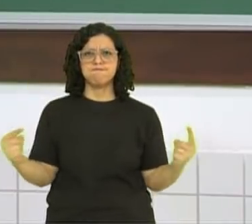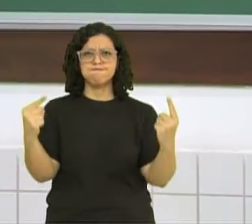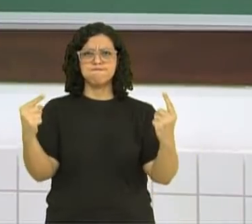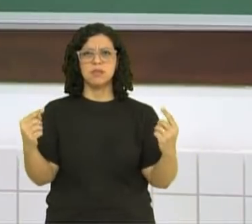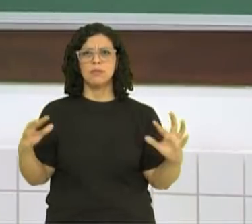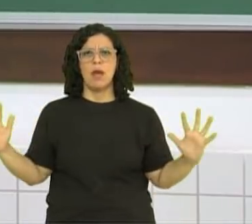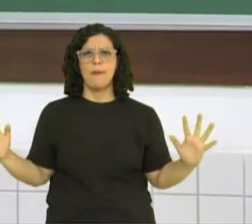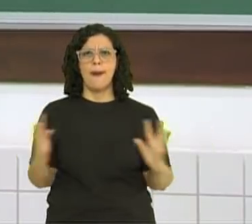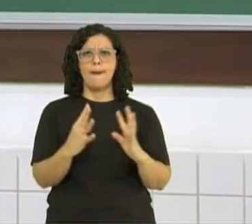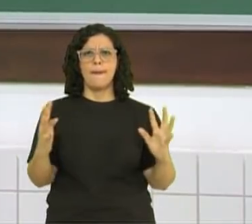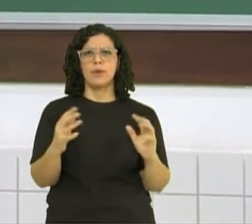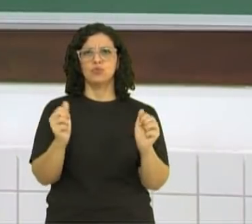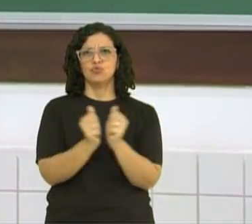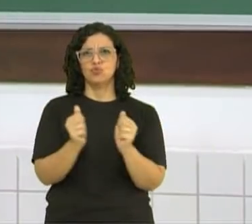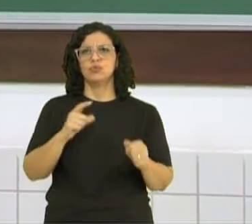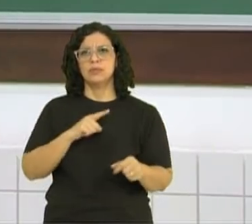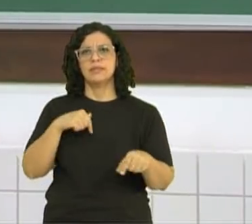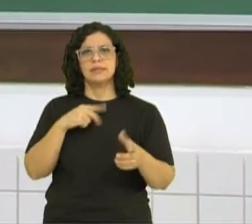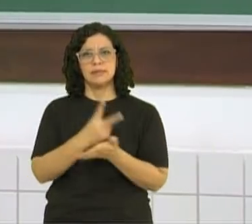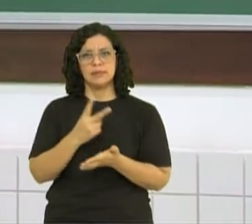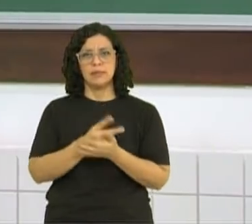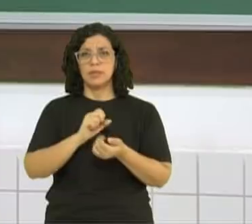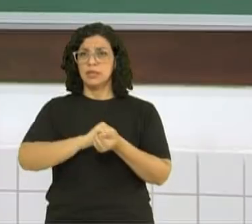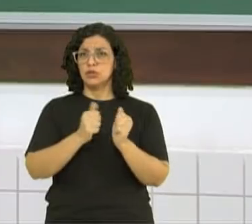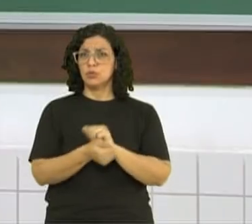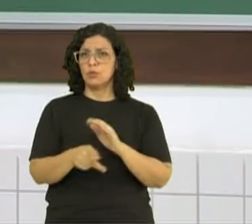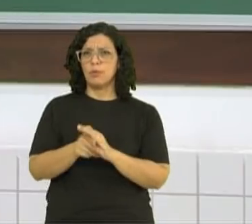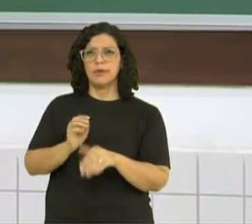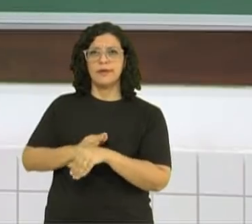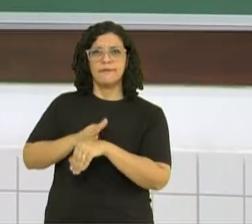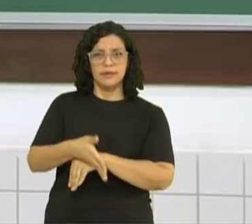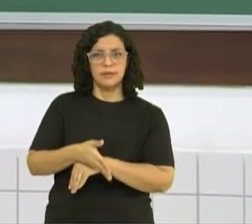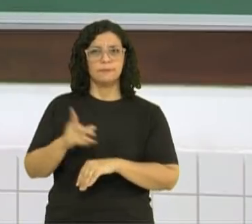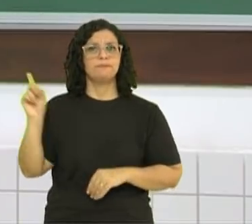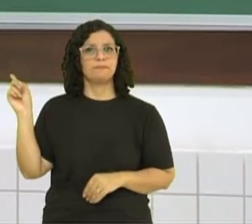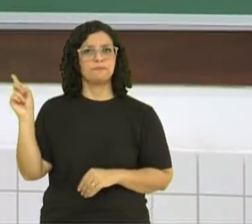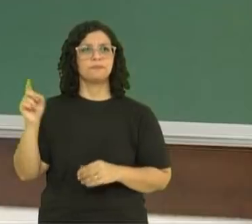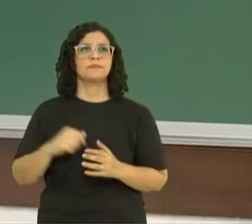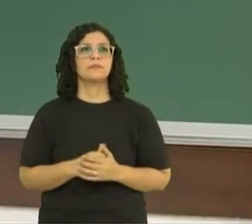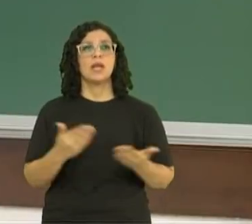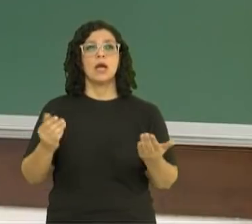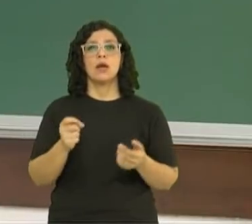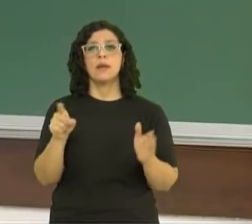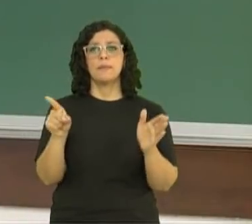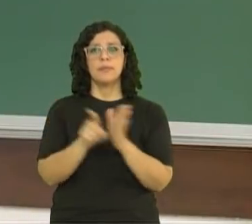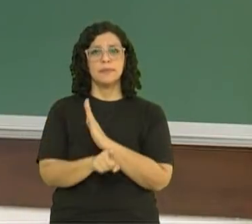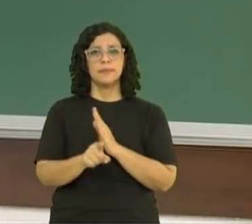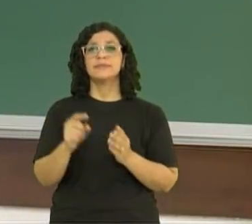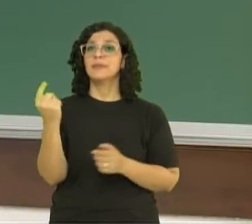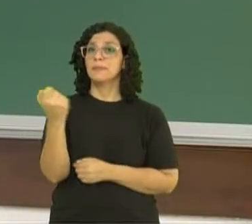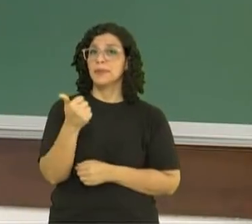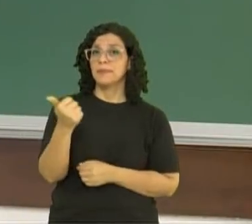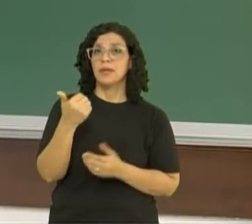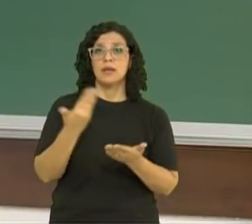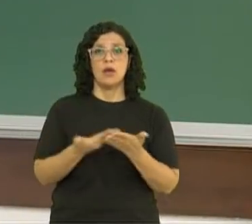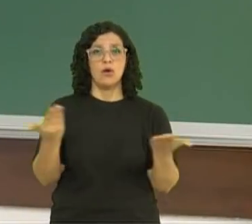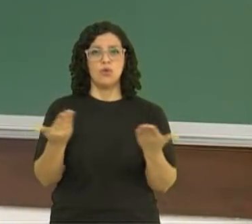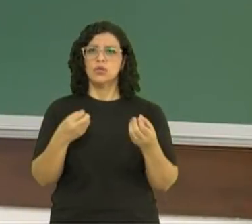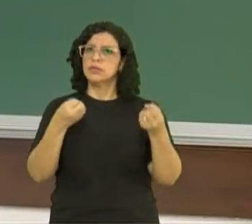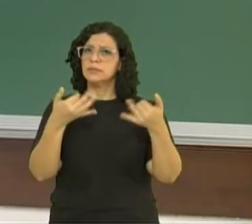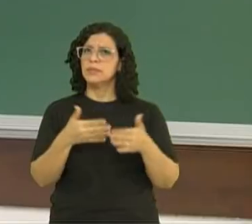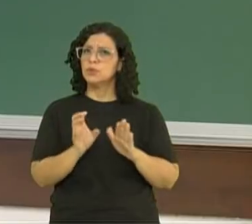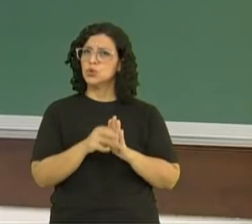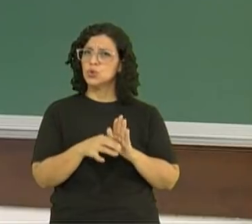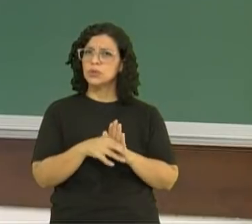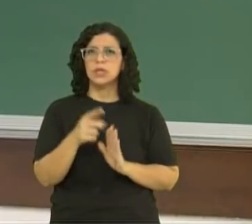mesmo tempo. Né? Então aqui aí caracteriza esportes de invasão. Bora para a nossa primeira atividade da aula de hoje. Então já